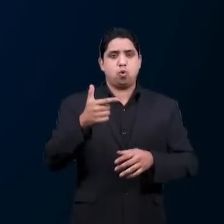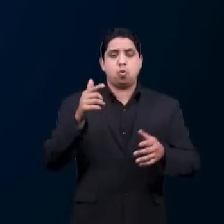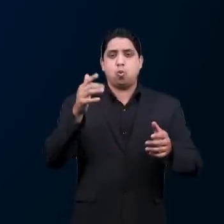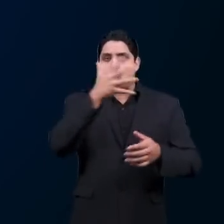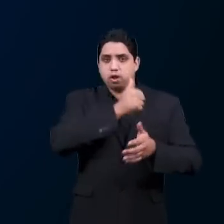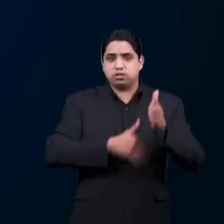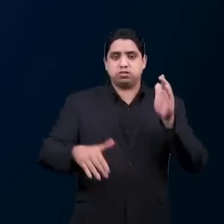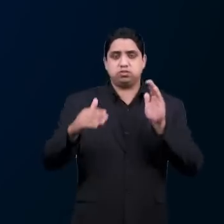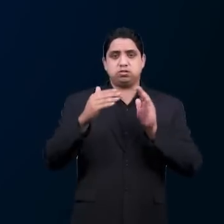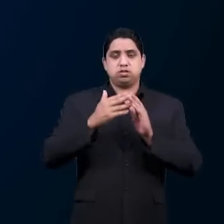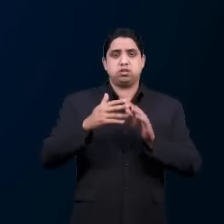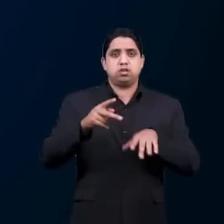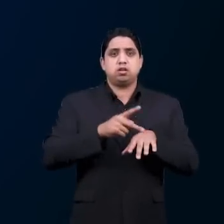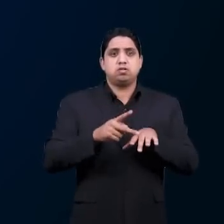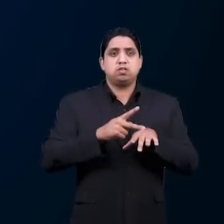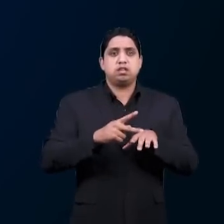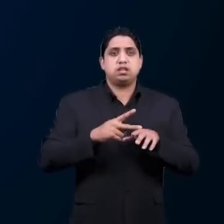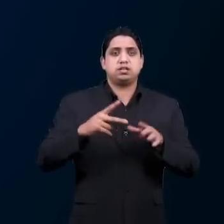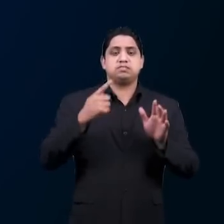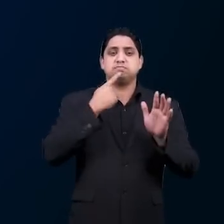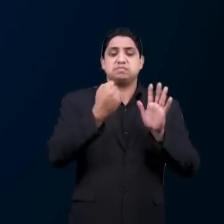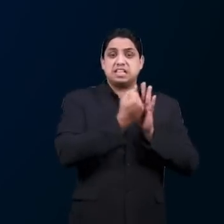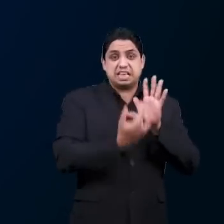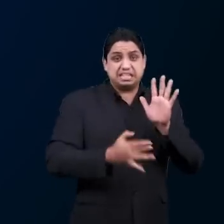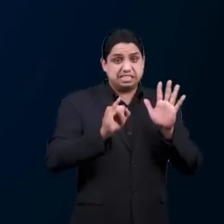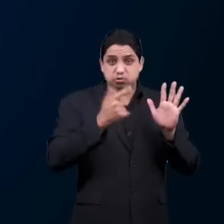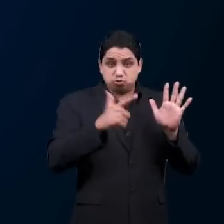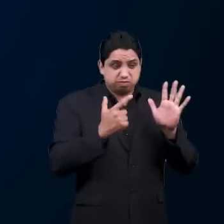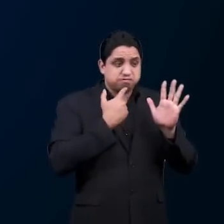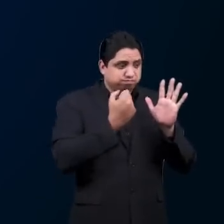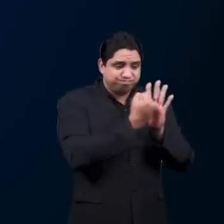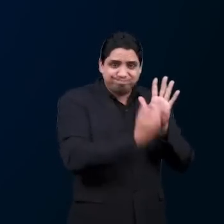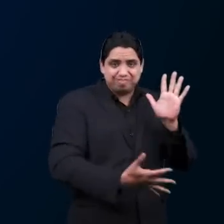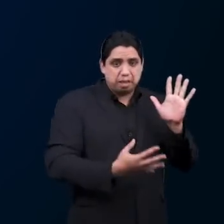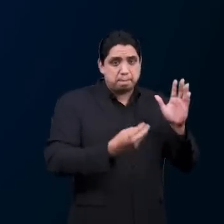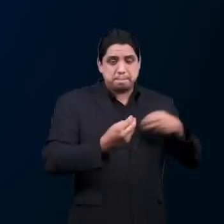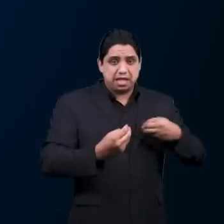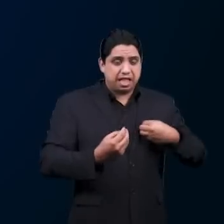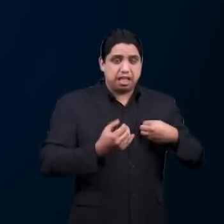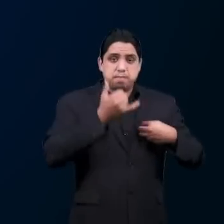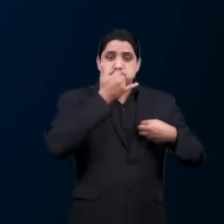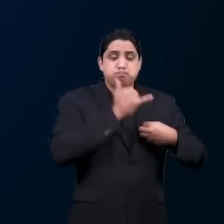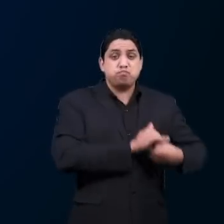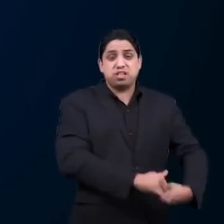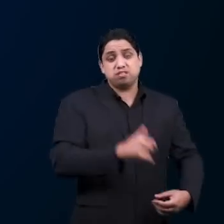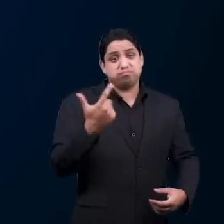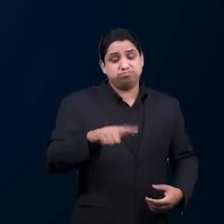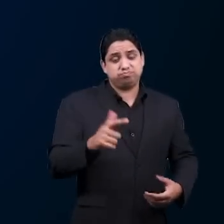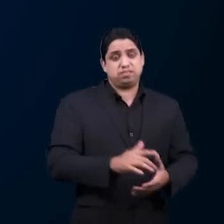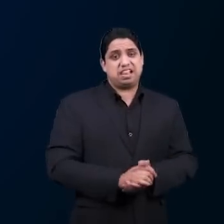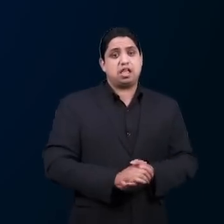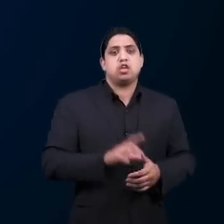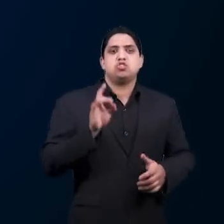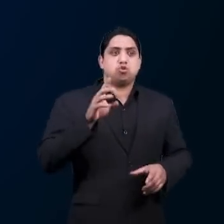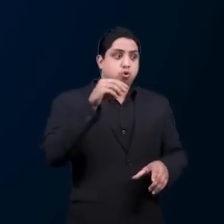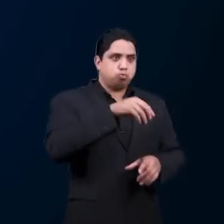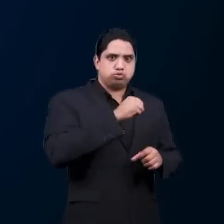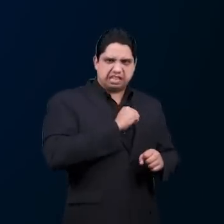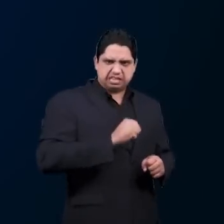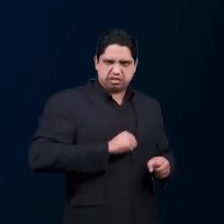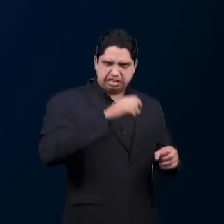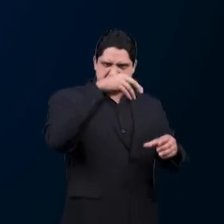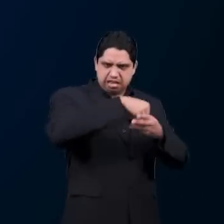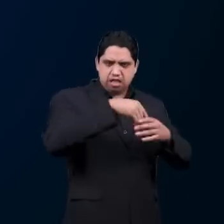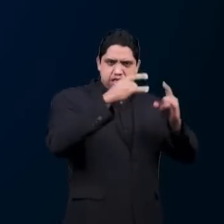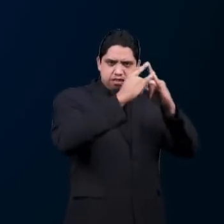com sangue, e sem derramamento de sangue não há remissão de pecados. Além dos sacerdotes ali no tabernáculo,